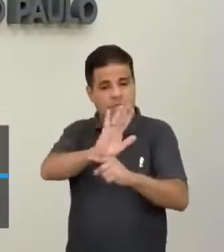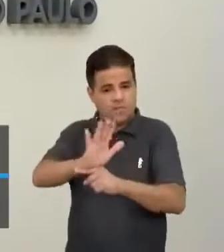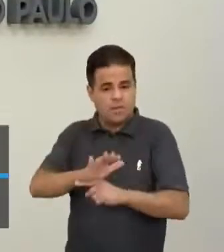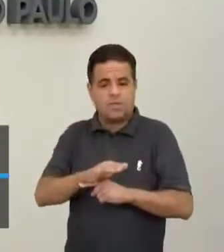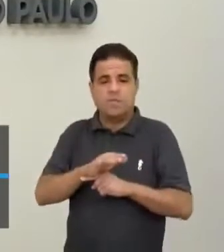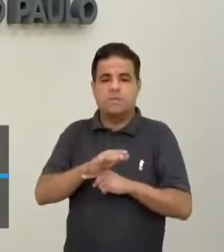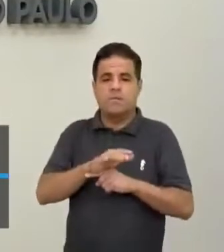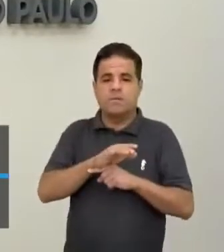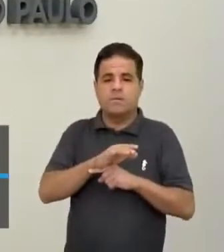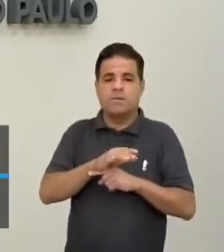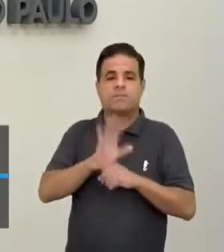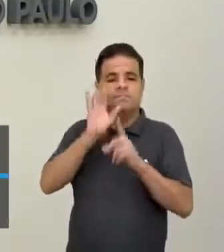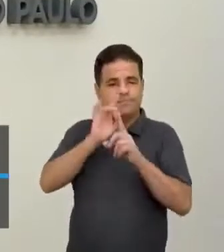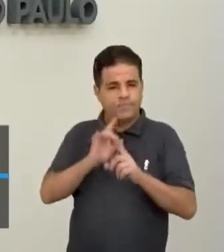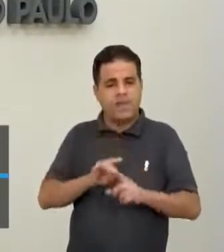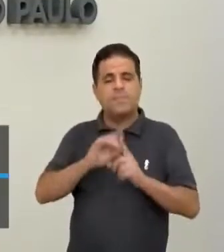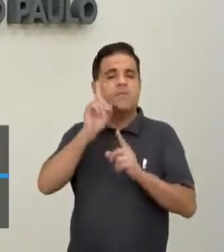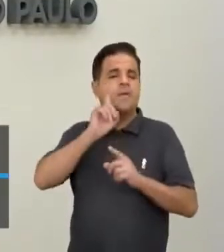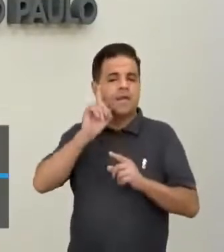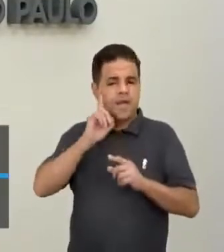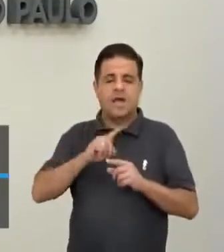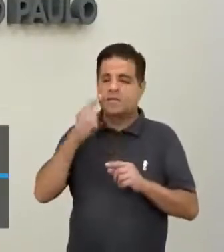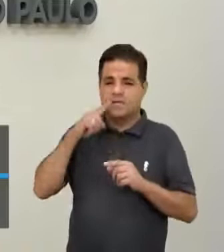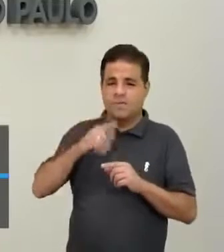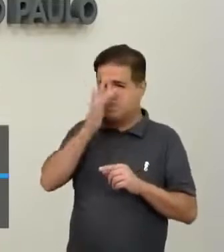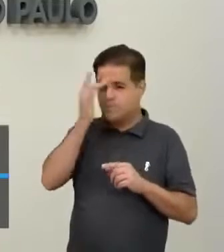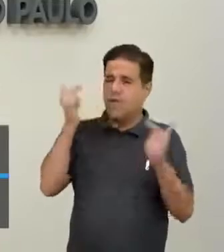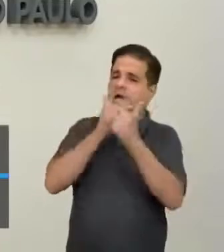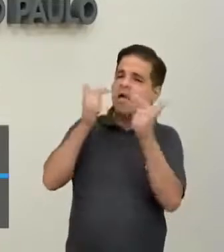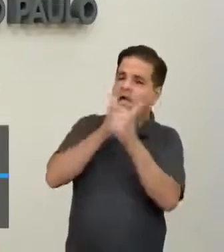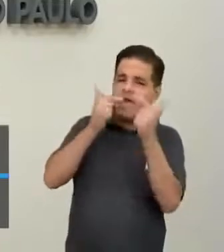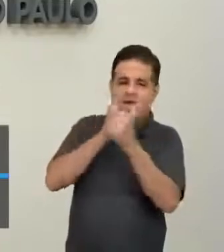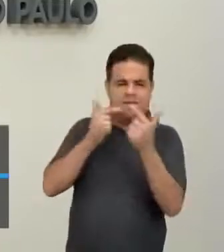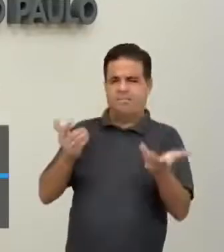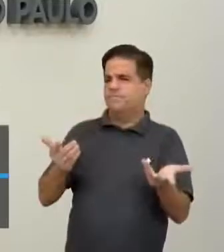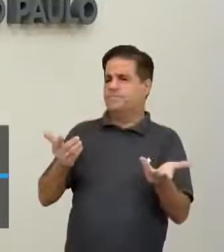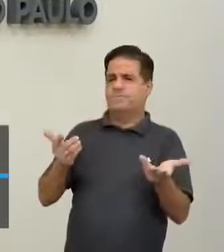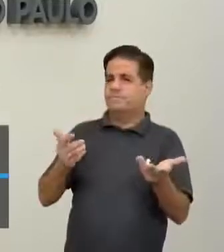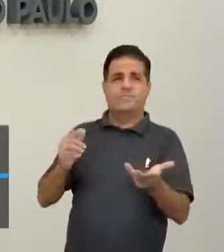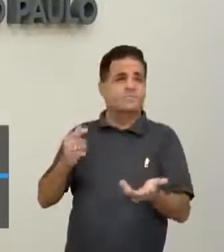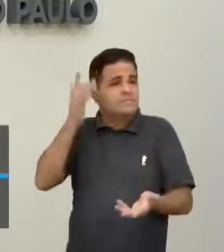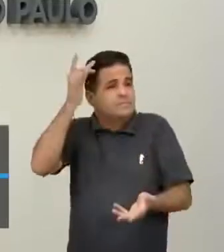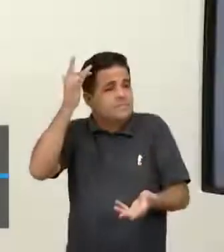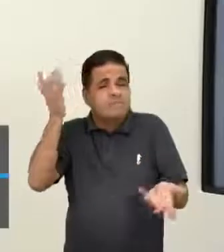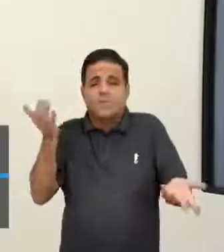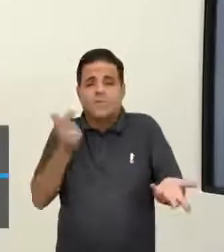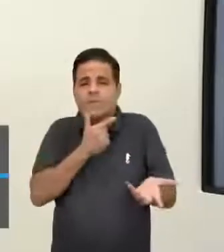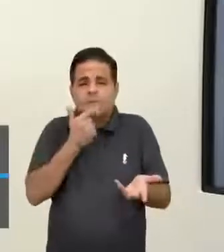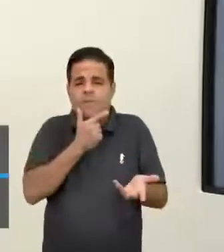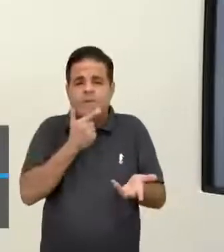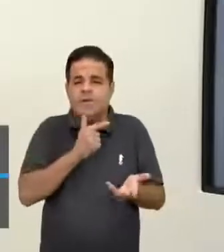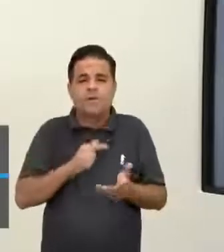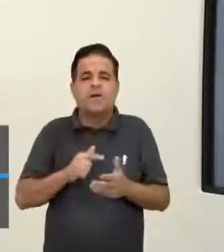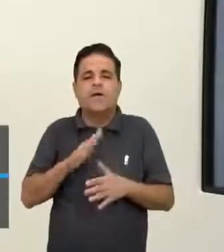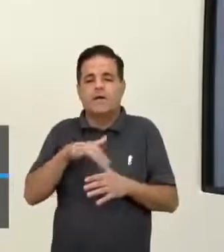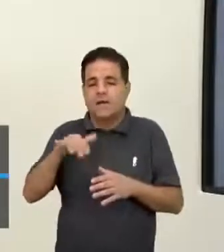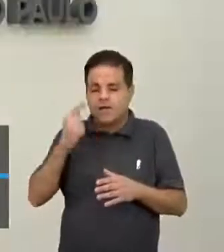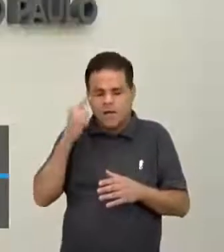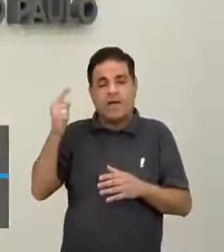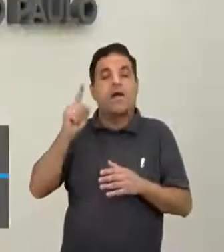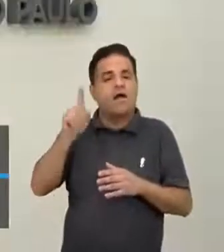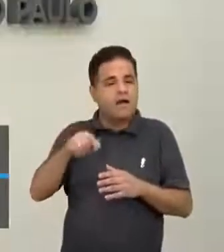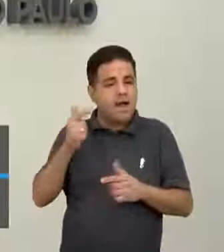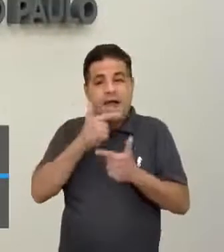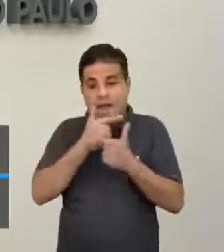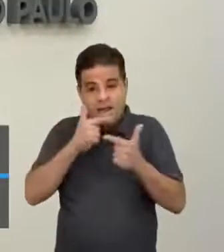aquele stand-up americano e você vê os caras dando risada, você vê a tradução, você fala, nossa, onde está a graça? Né? E a tradução é pior ainda, né? E a tradução é pior ainda. Aí você fala assim,